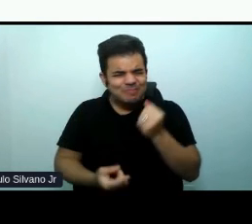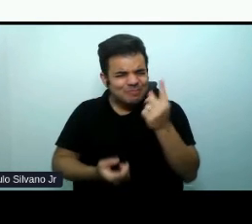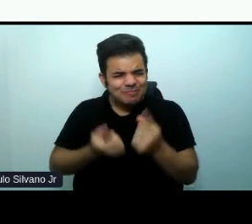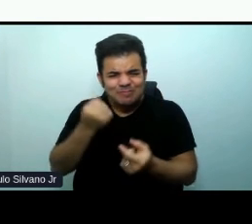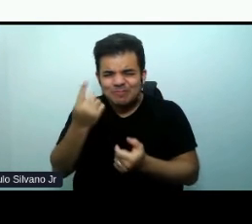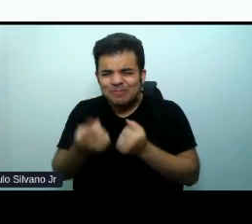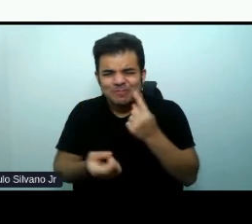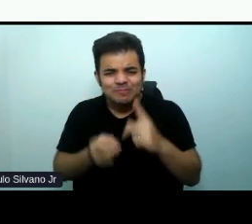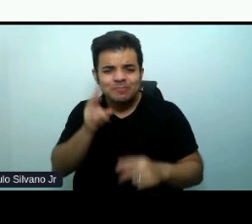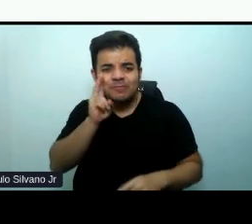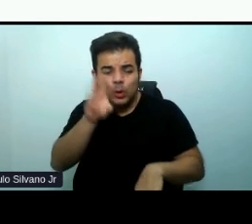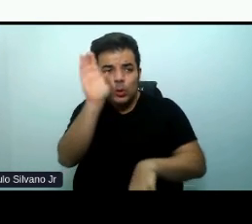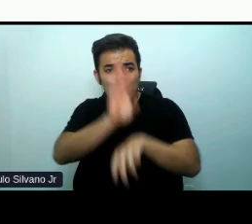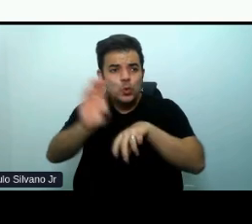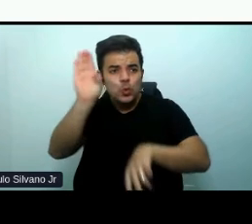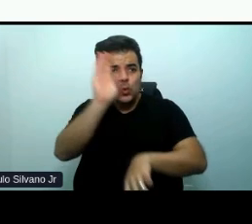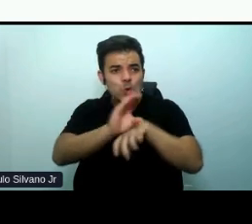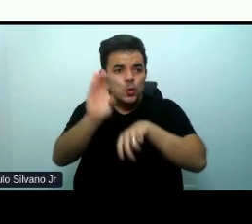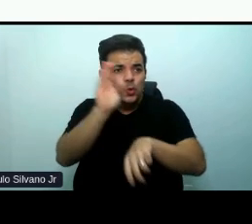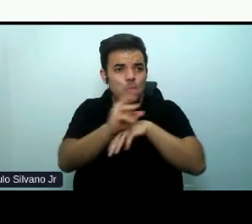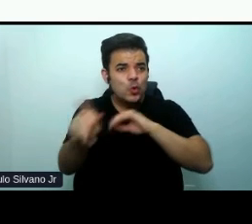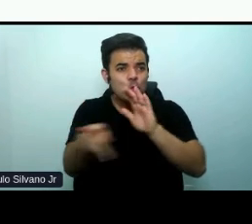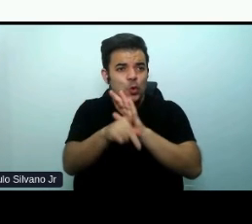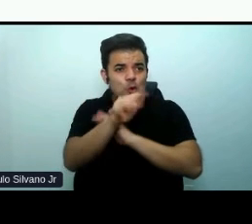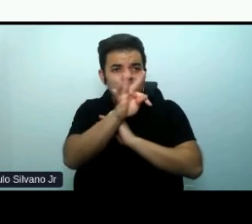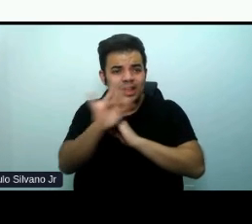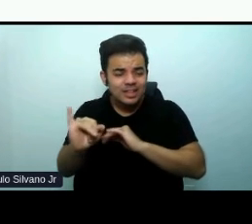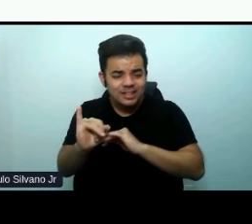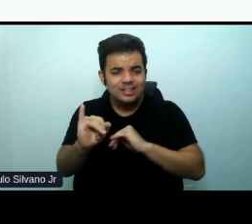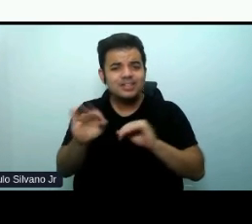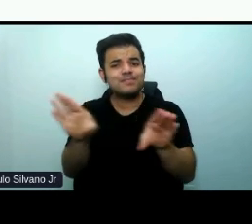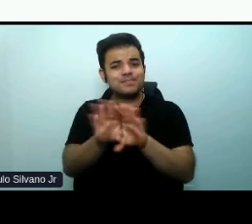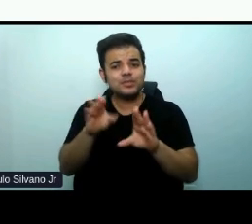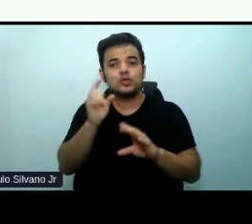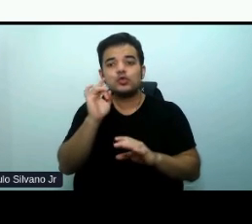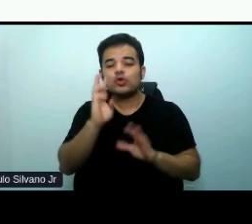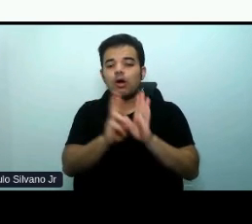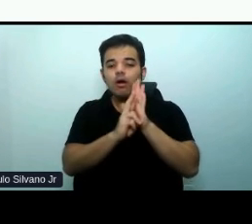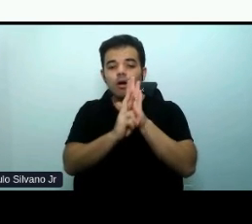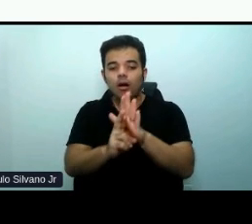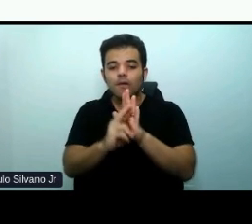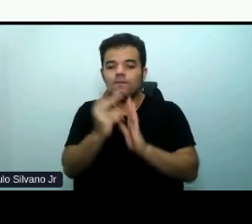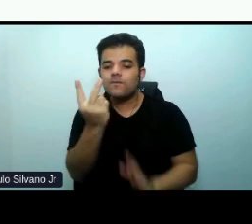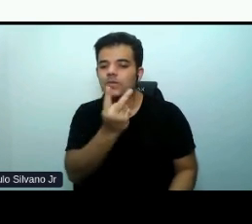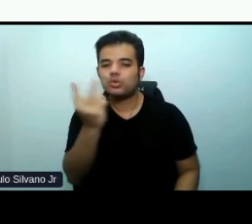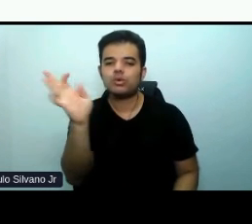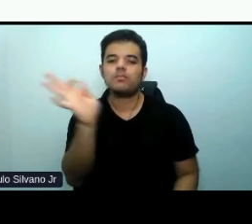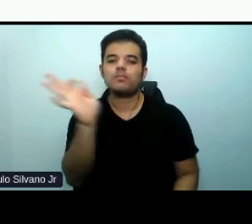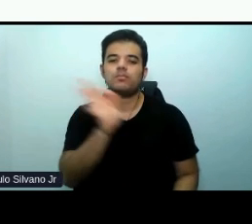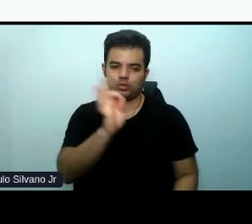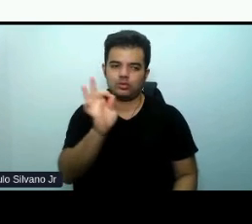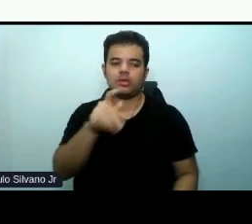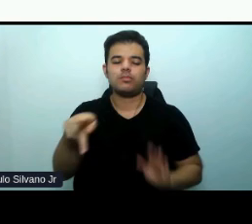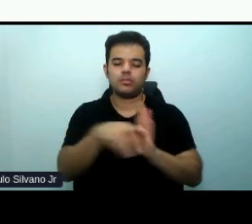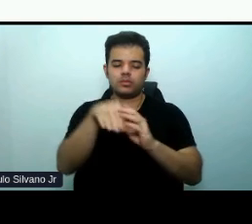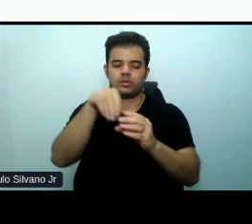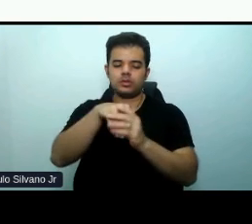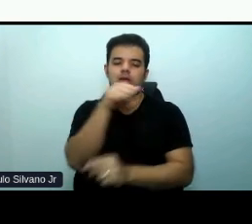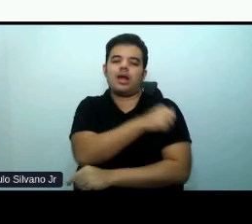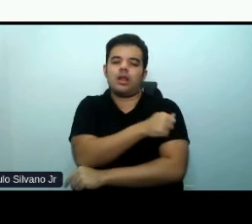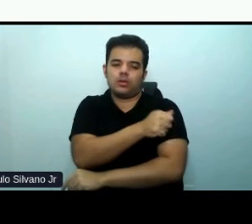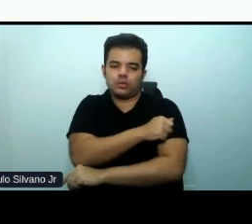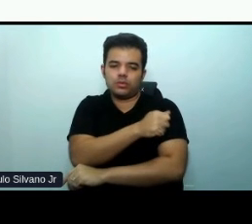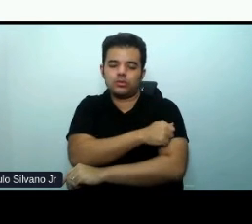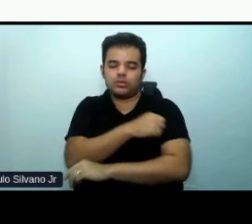nos cursos de TI das universidades e elas acabam representando somente 22% dos alunos nos